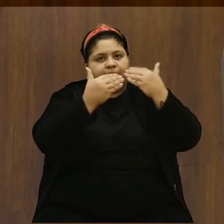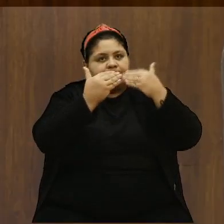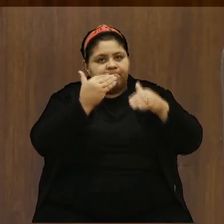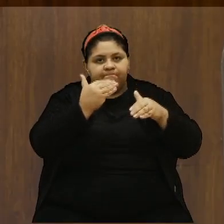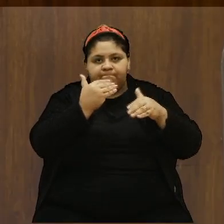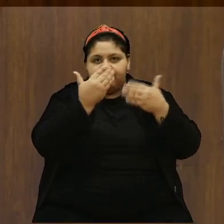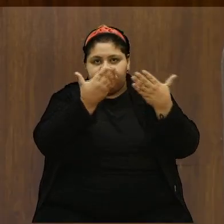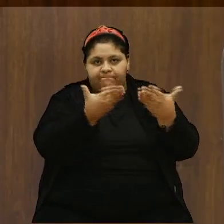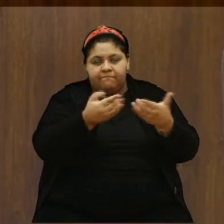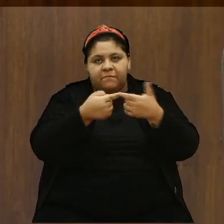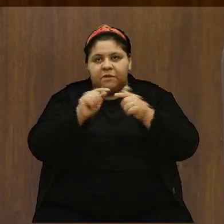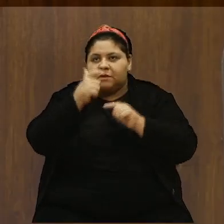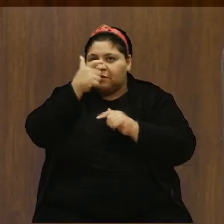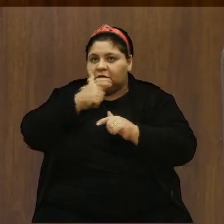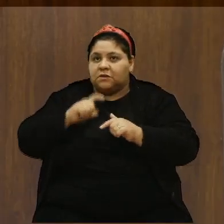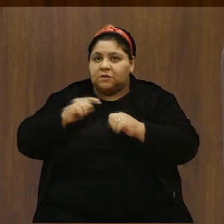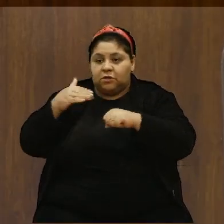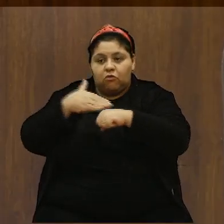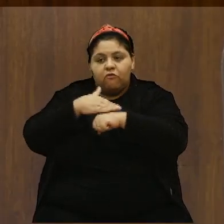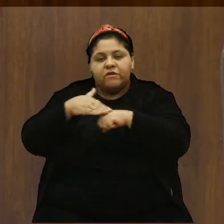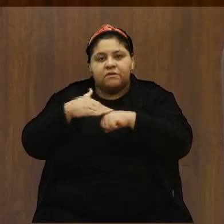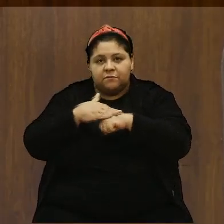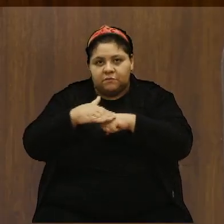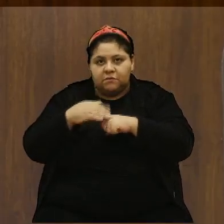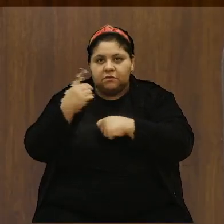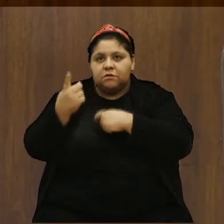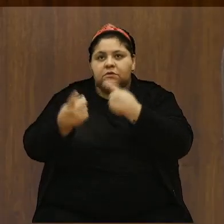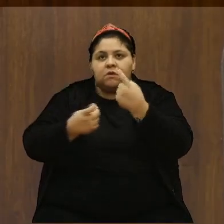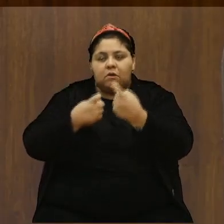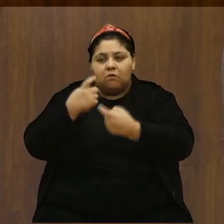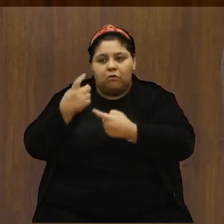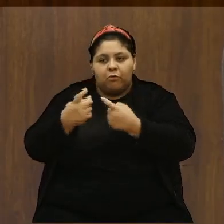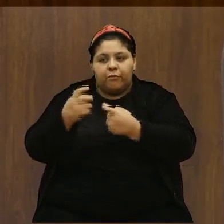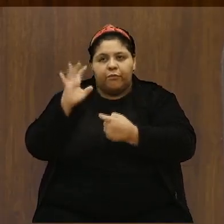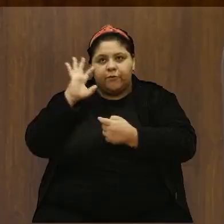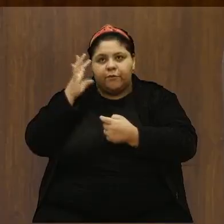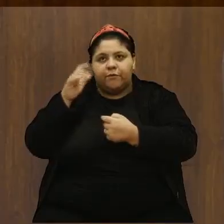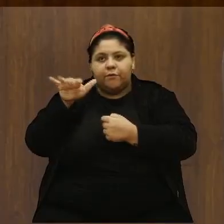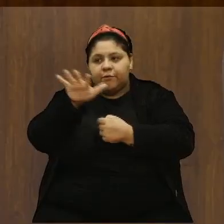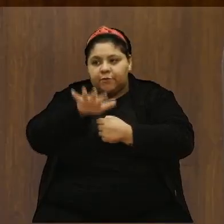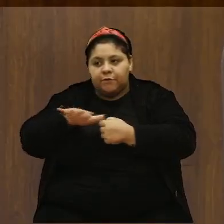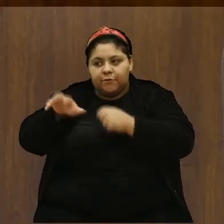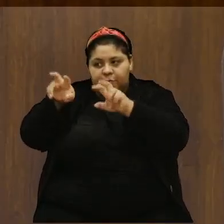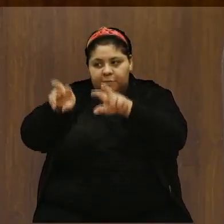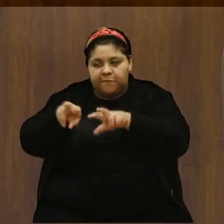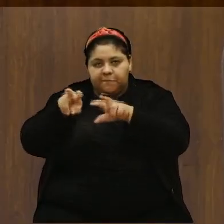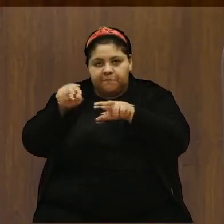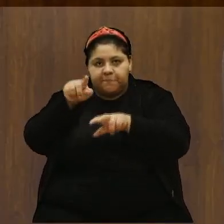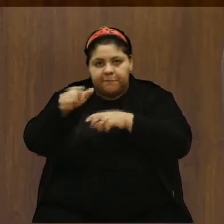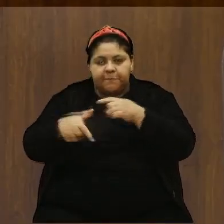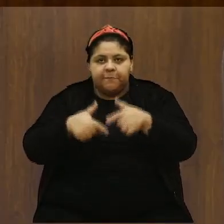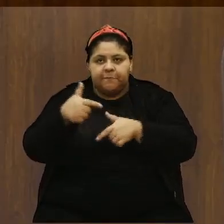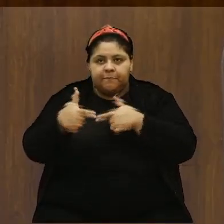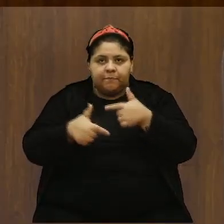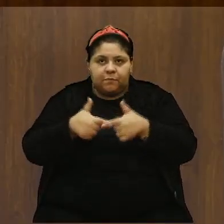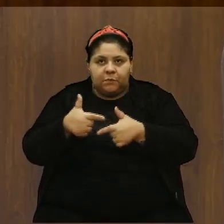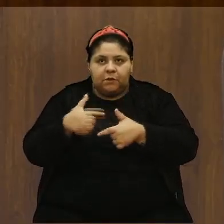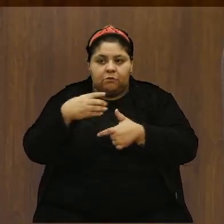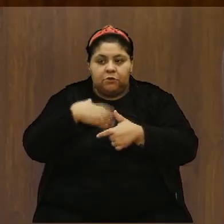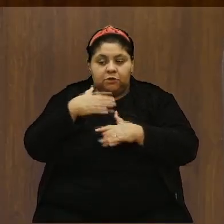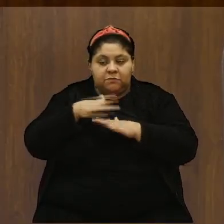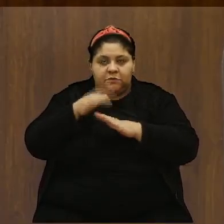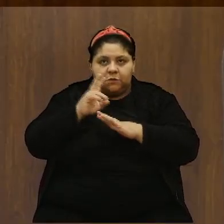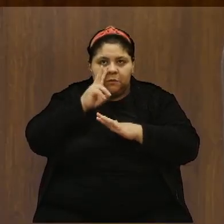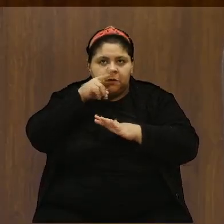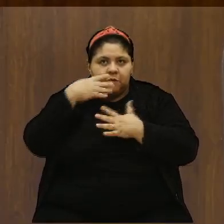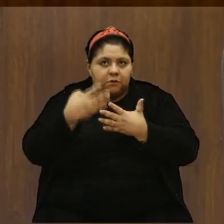senhor nisso, mas eu acho que a gente tem que conversar sobre isso. Porque algumas saídas, em especial na área rural, que é a área que o senhor atua de forma mais forte,